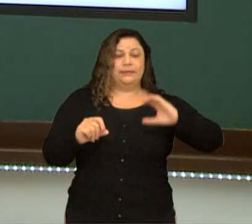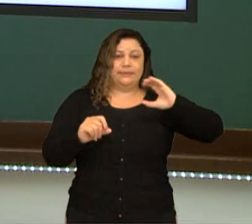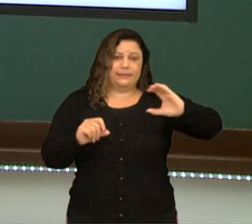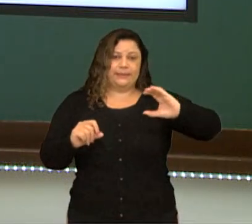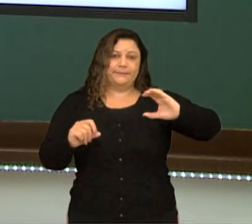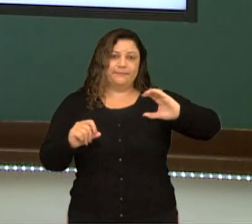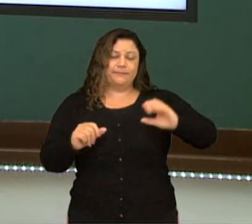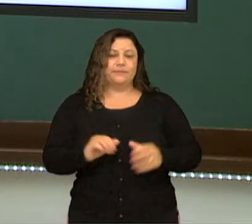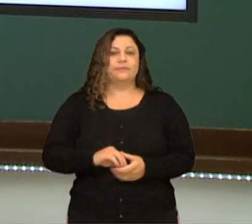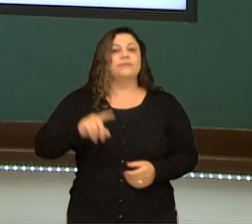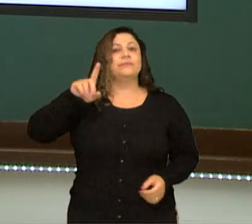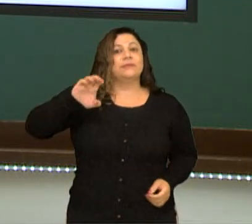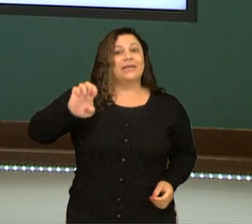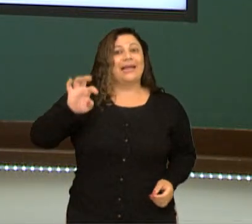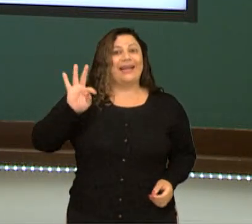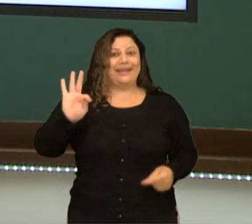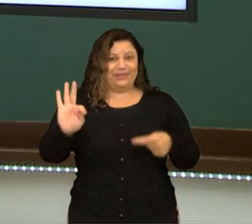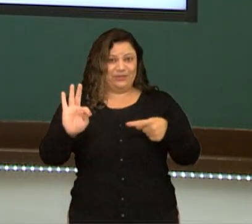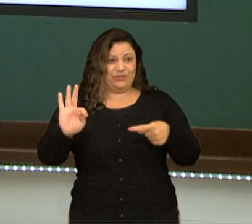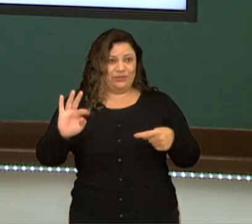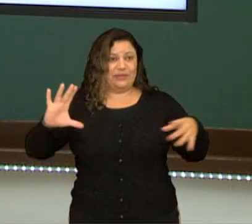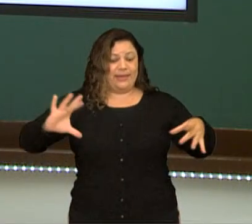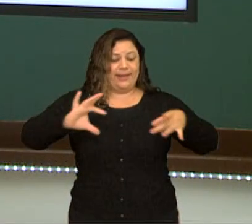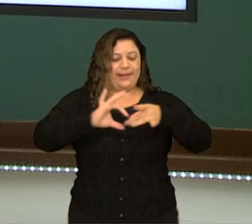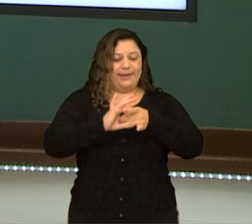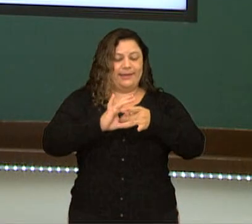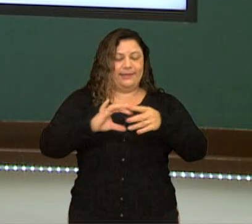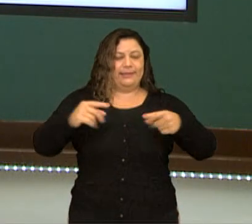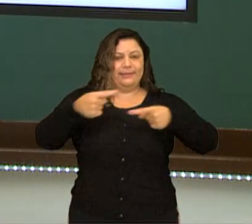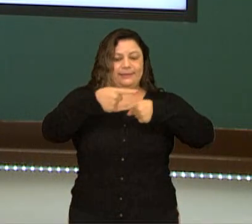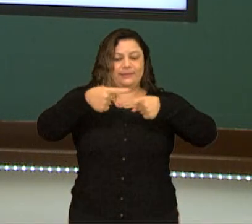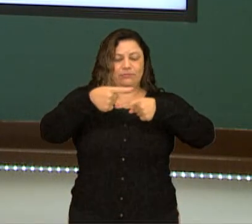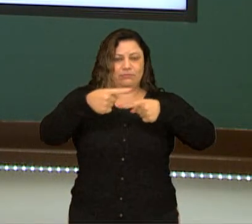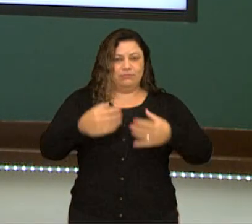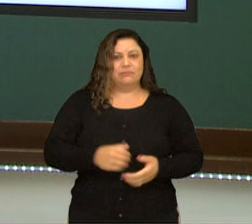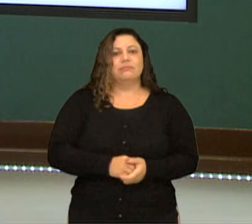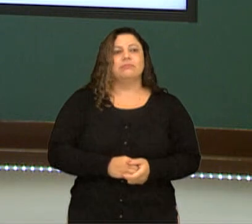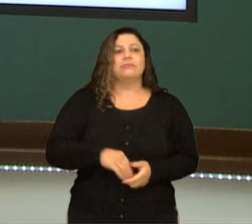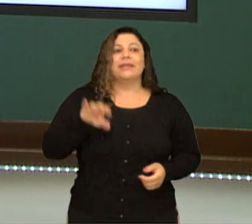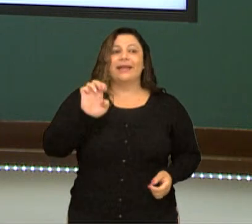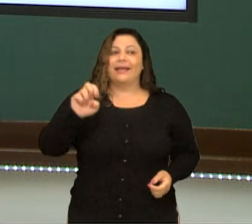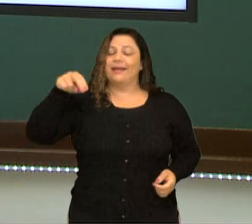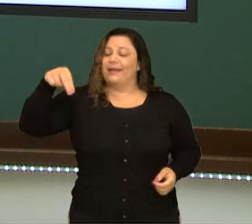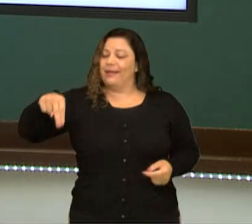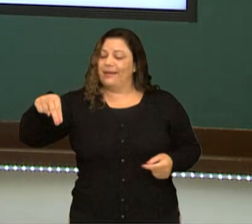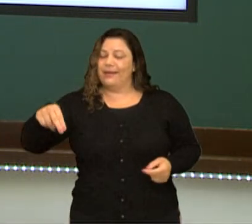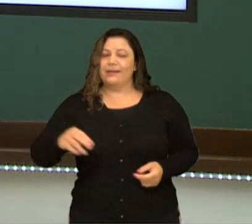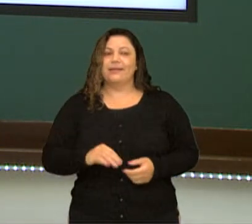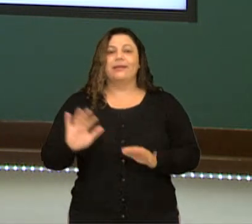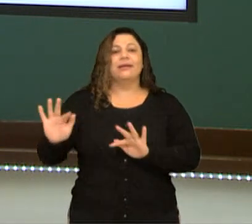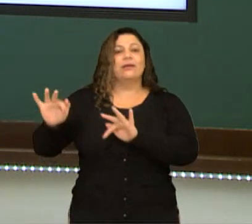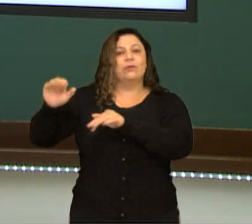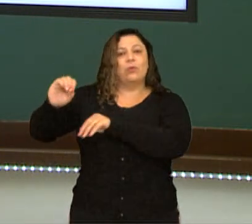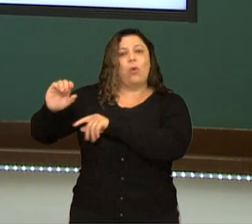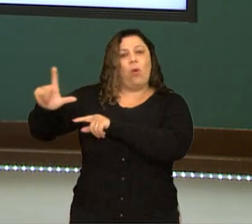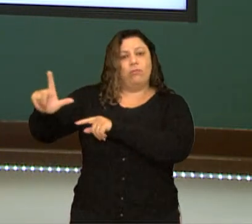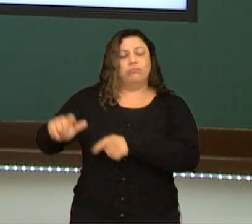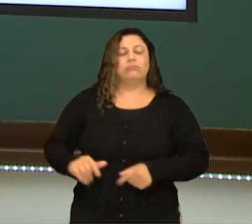estrutura, et. Ligação dupla entre os carbonos, en, e a terminação